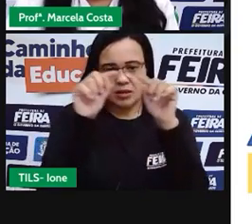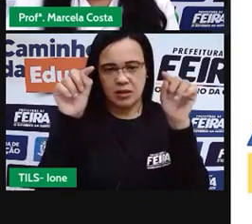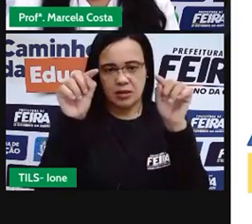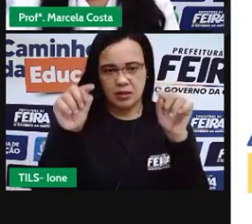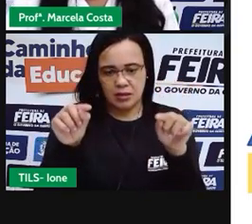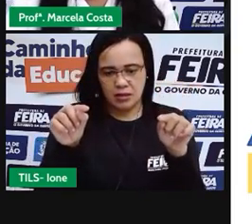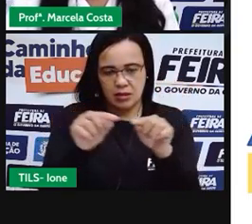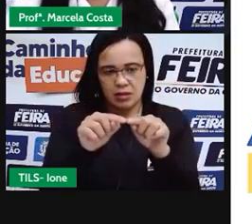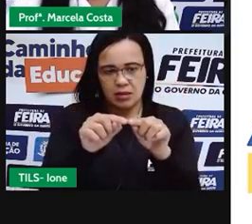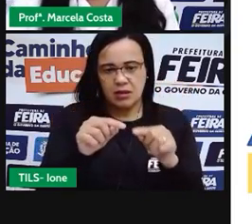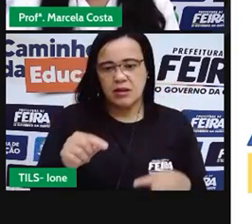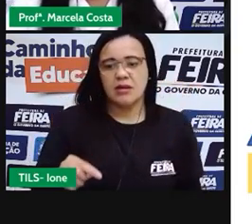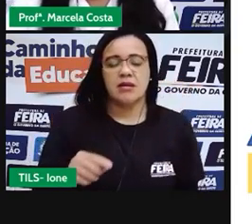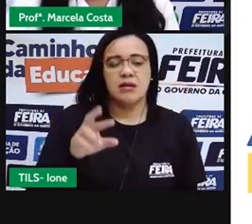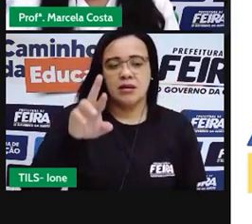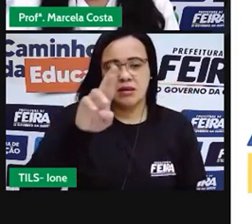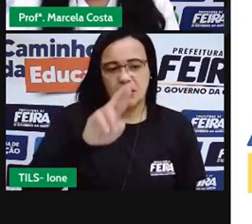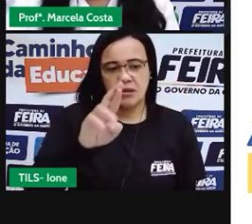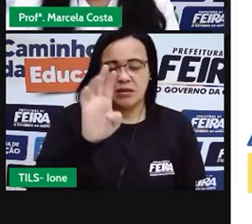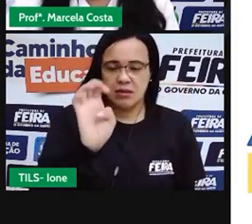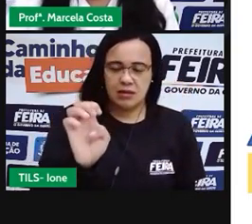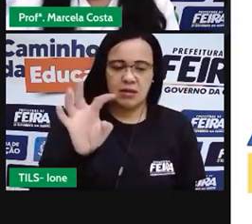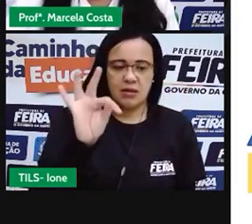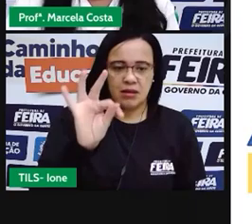O círculo.